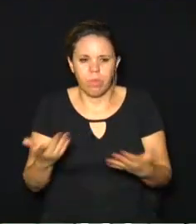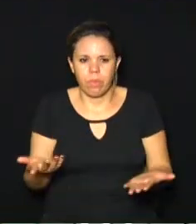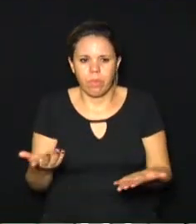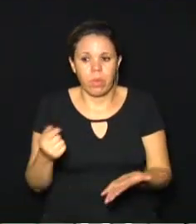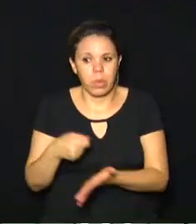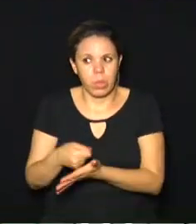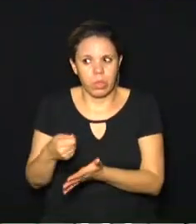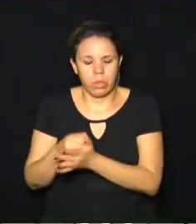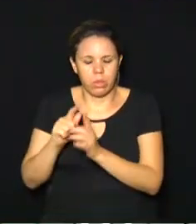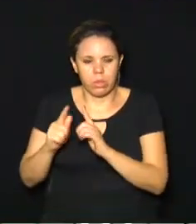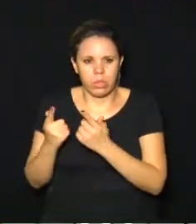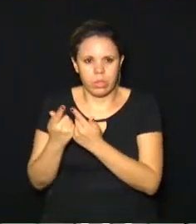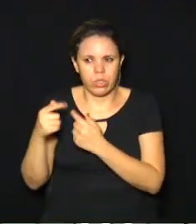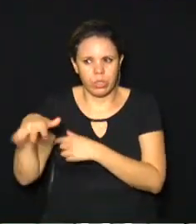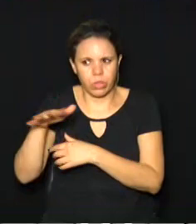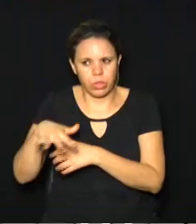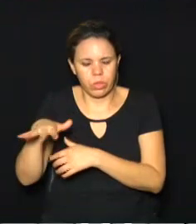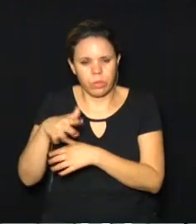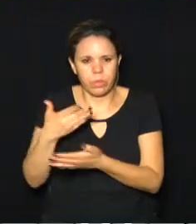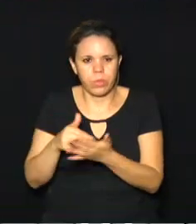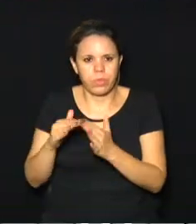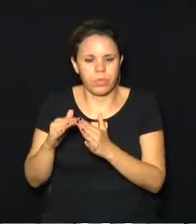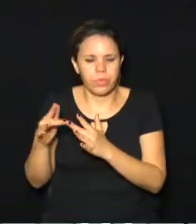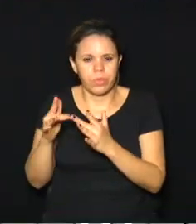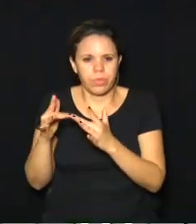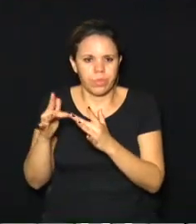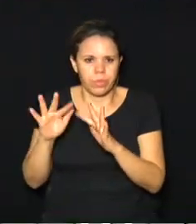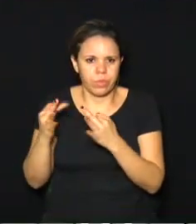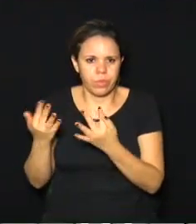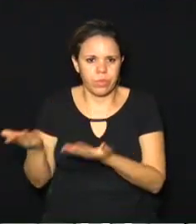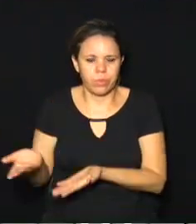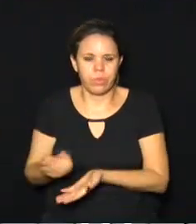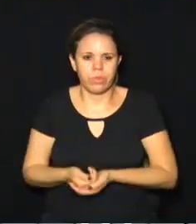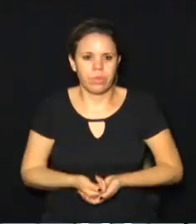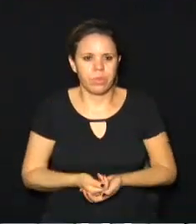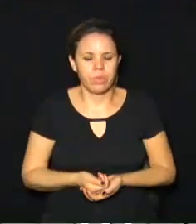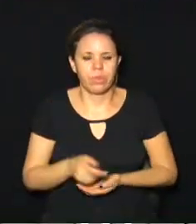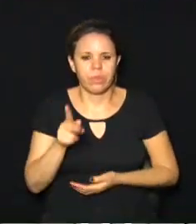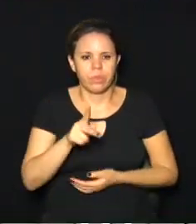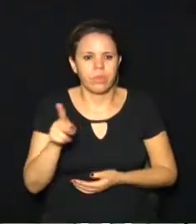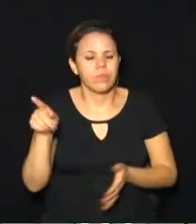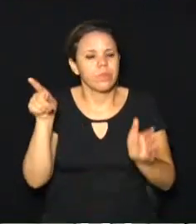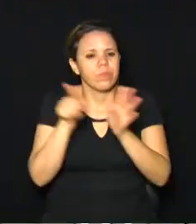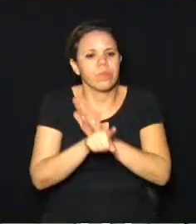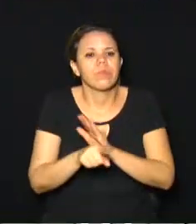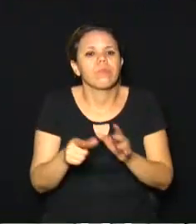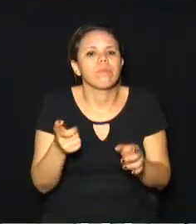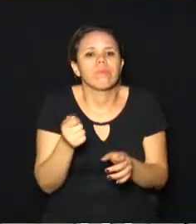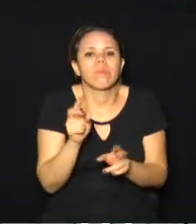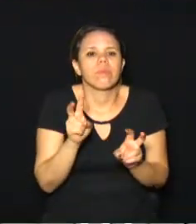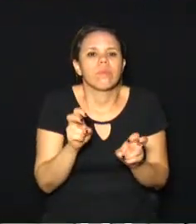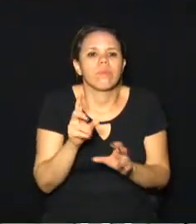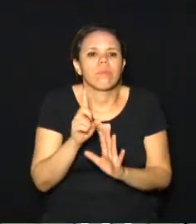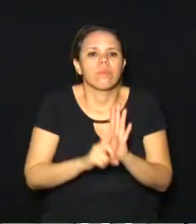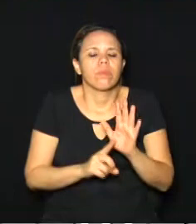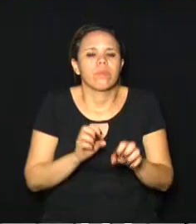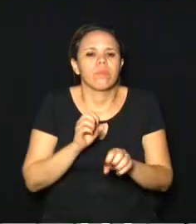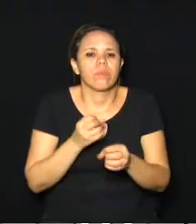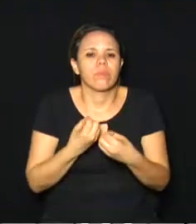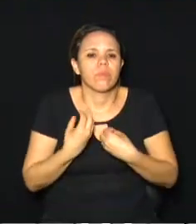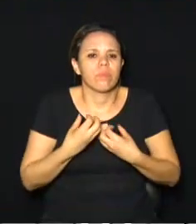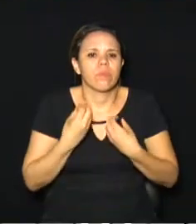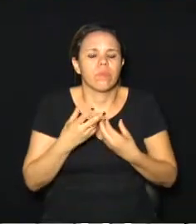da gestão pedagógica da escola o contato com as famílias? Então, o professor perguntando um pouco sobre essa questão do direito à informação,